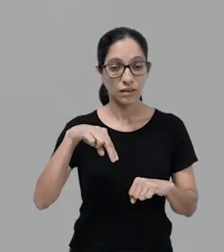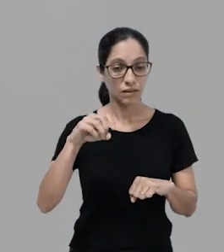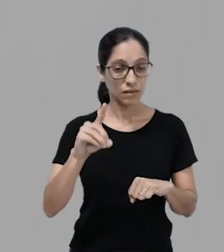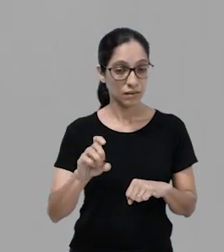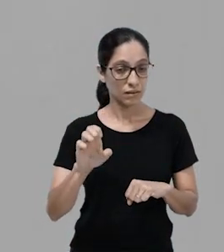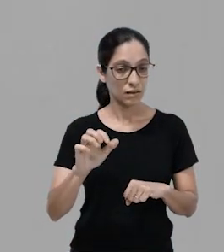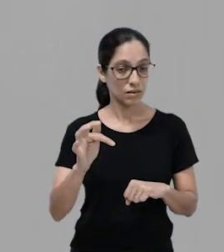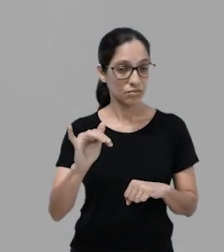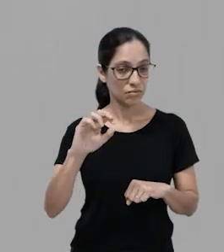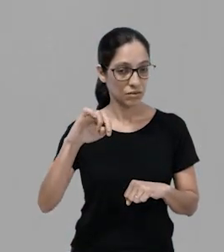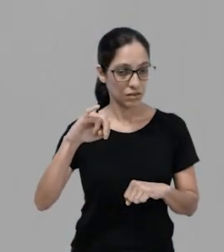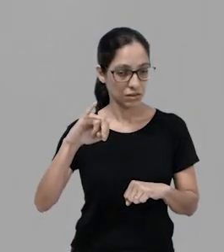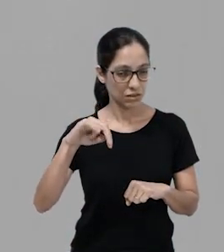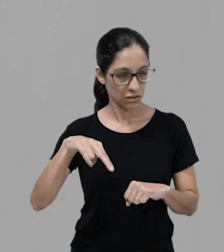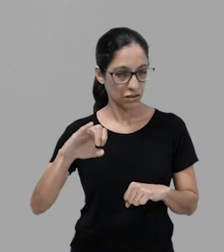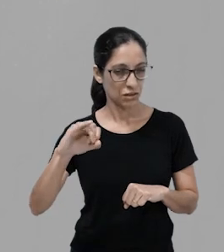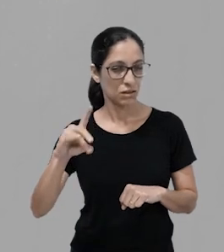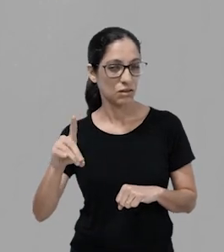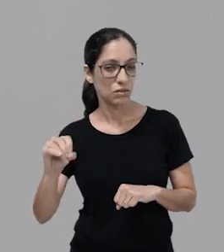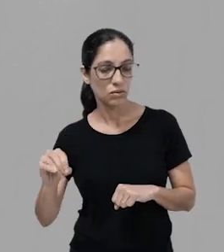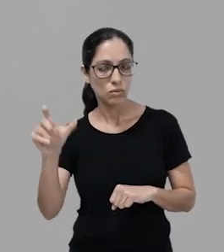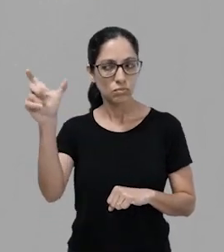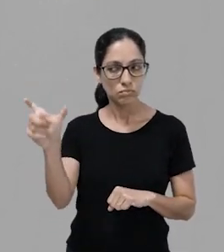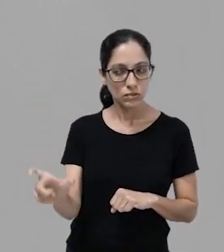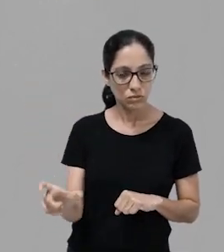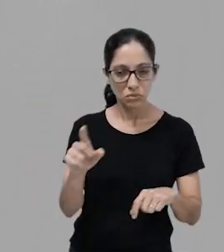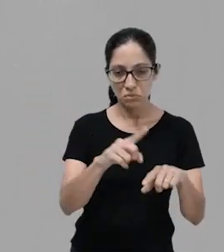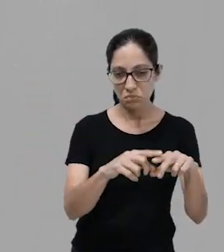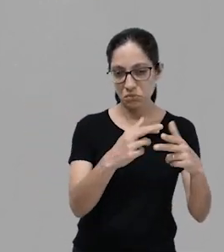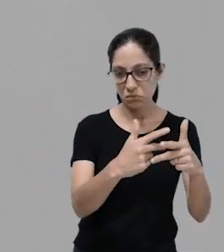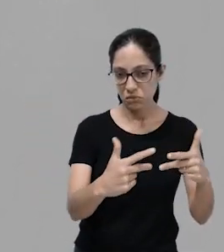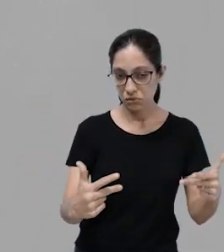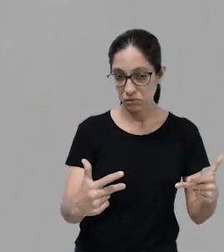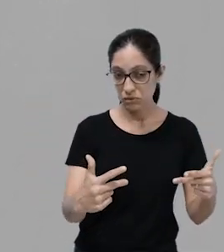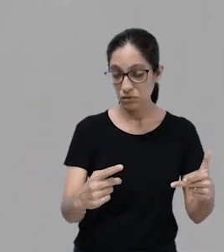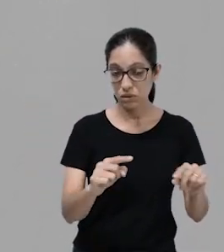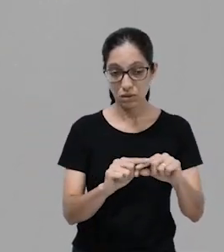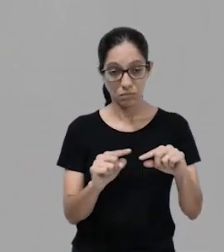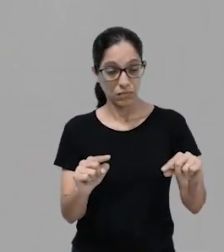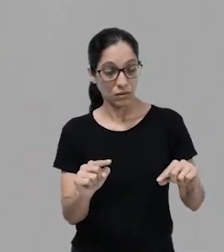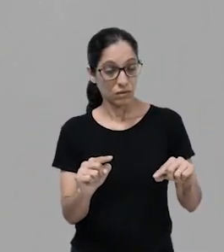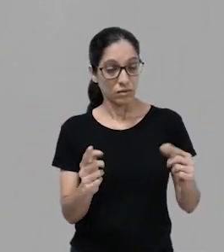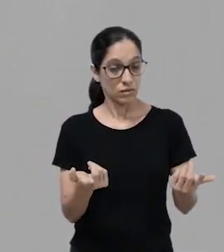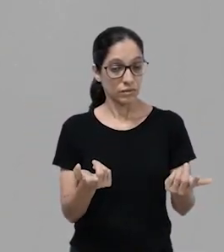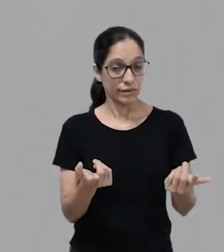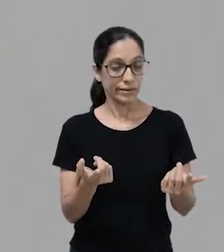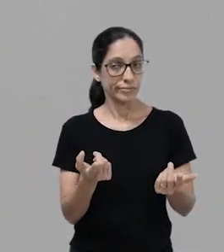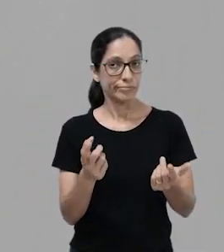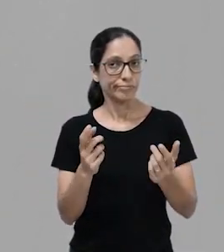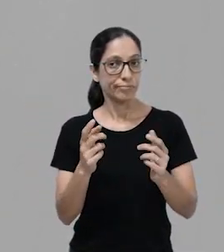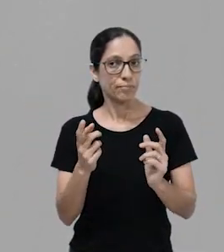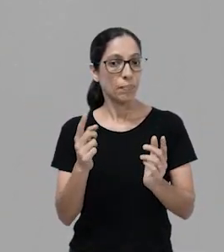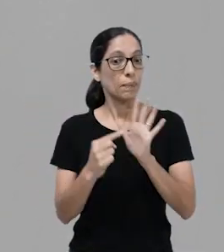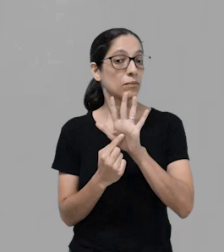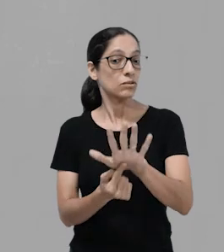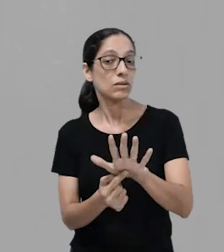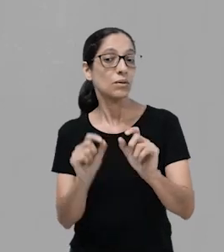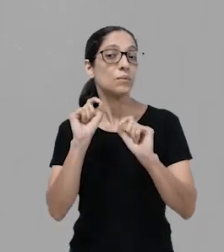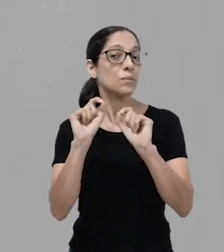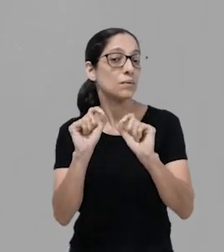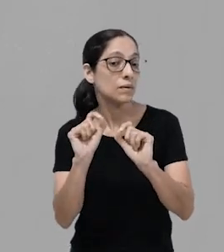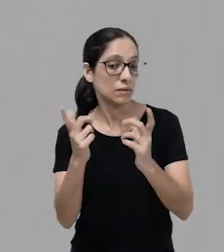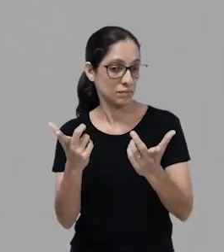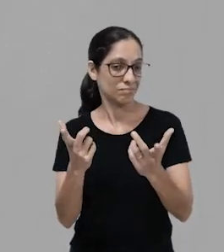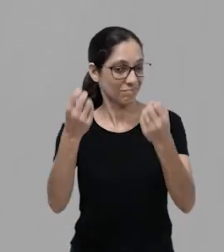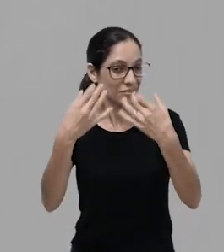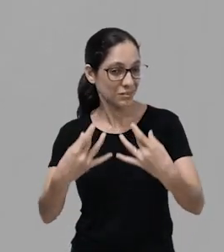a gente se refere a pessoas ou coisas sem dizer exatamente quem ou o que